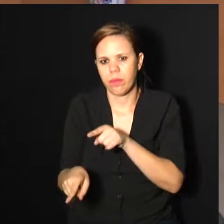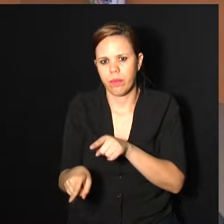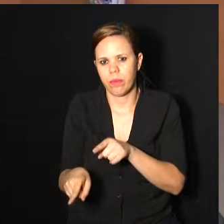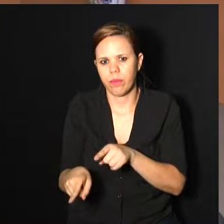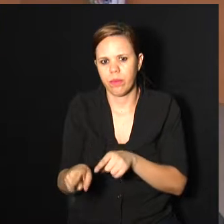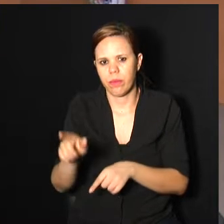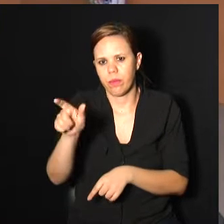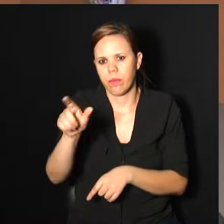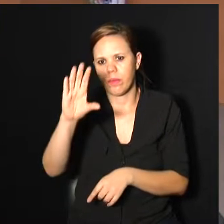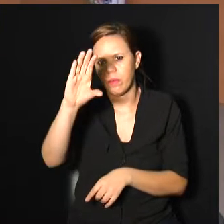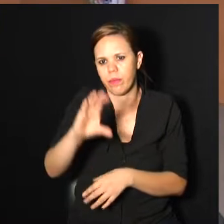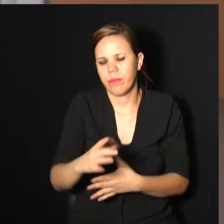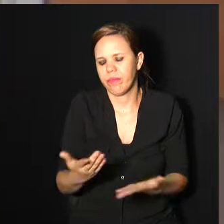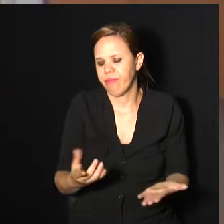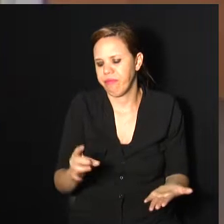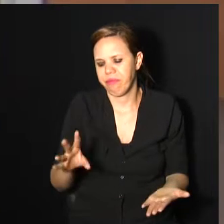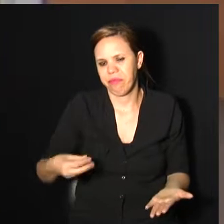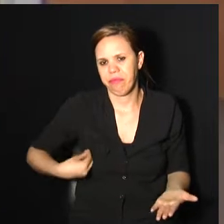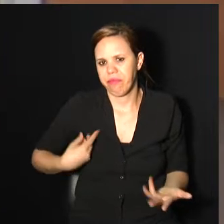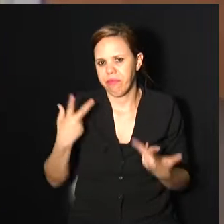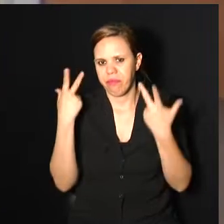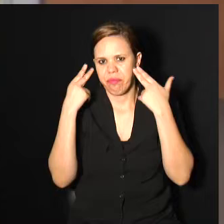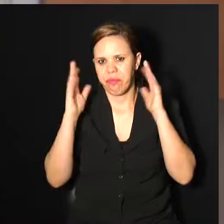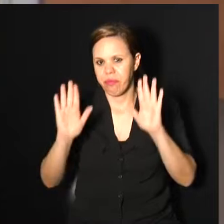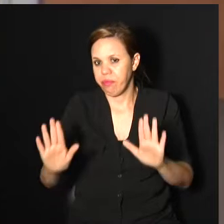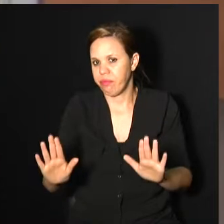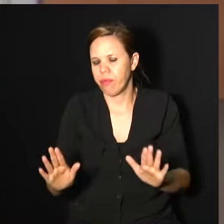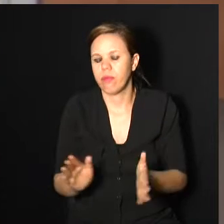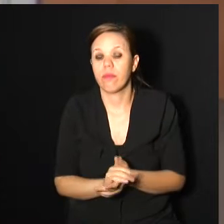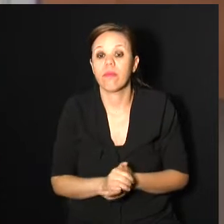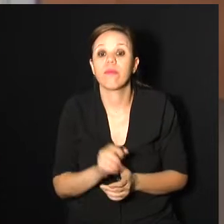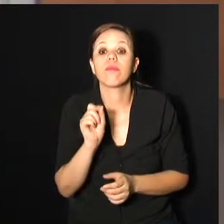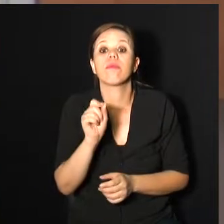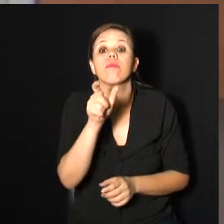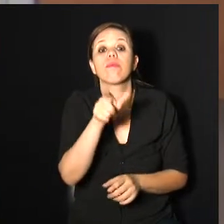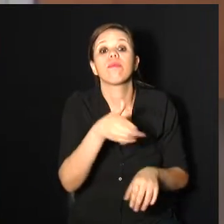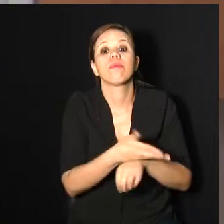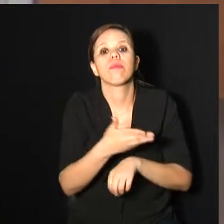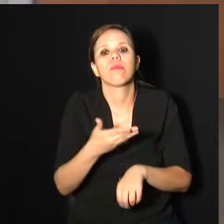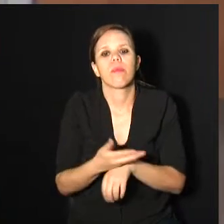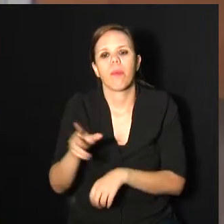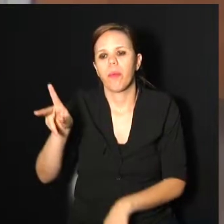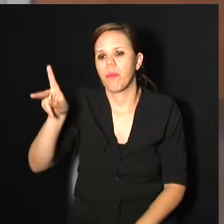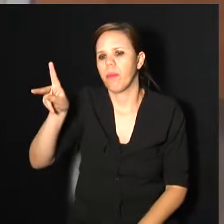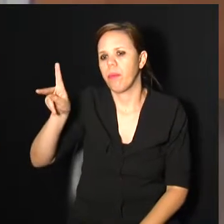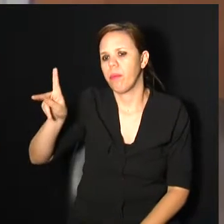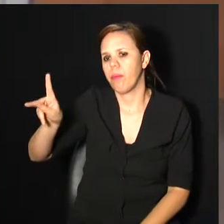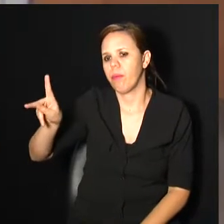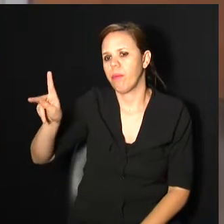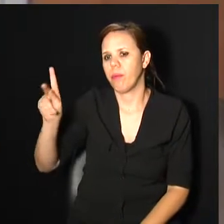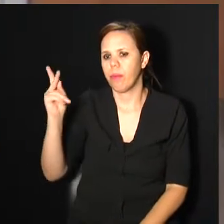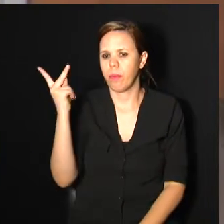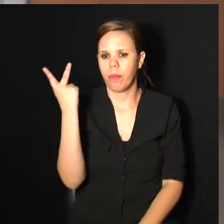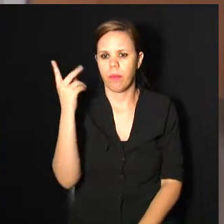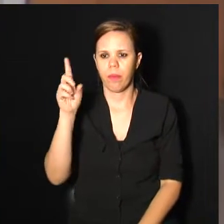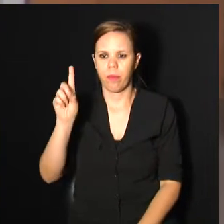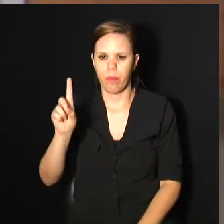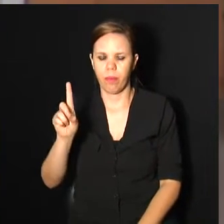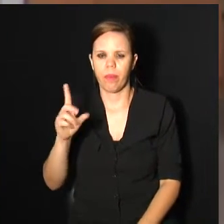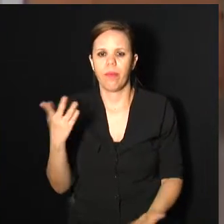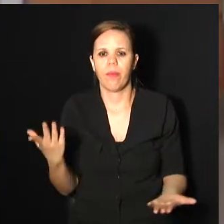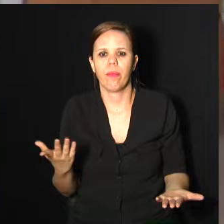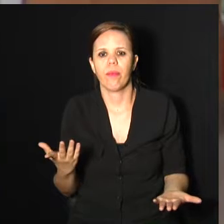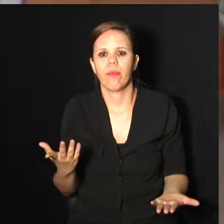que está meio que vivendo à parte. Quem também participou da reunião foi o PhD pela Universidade de Tel Aviv e professor